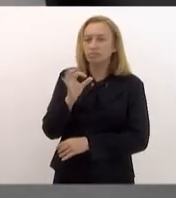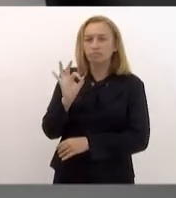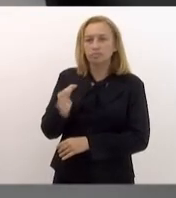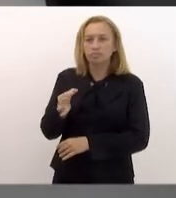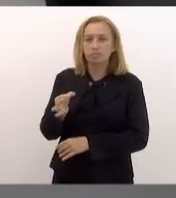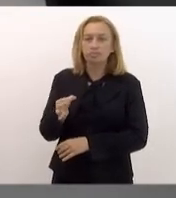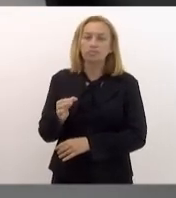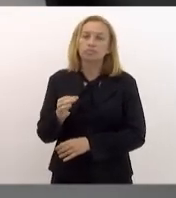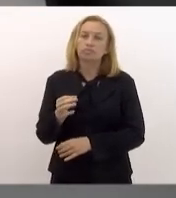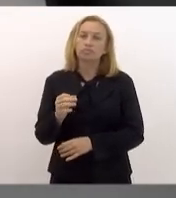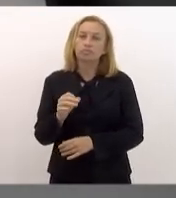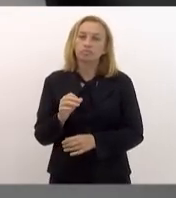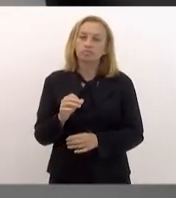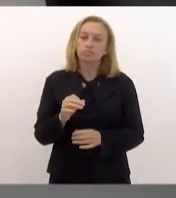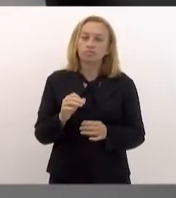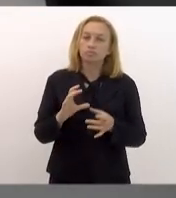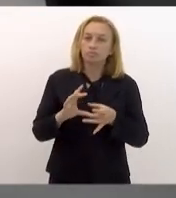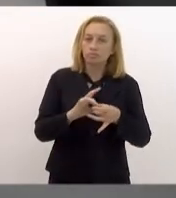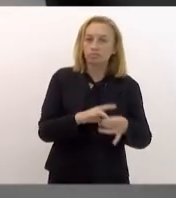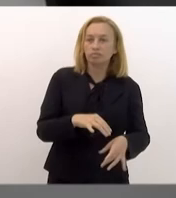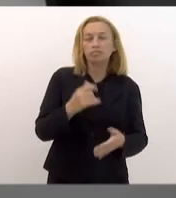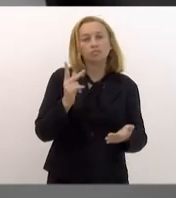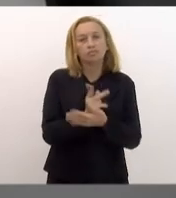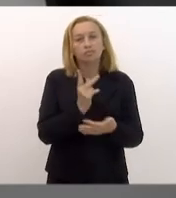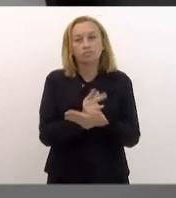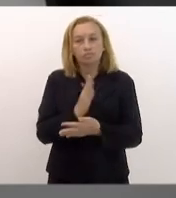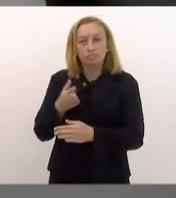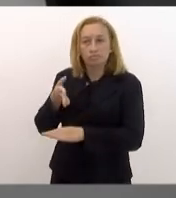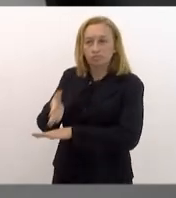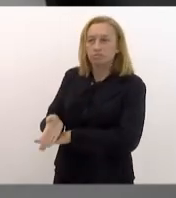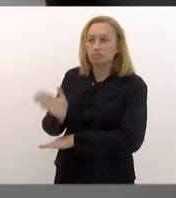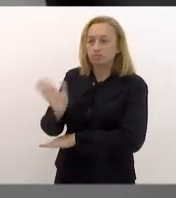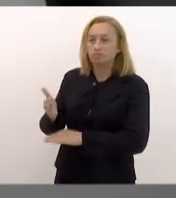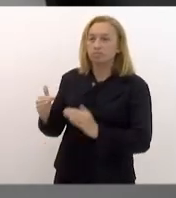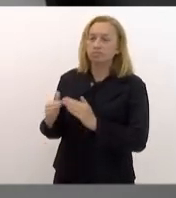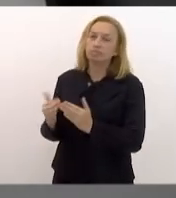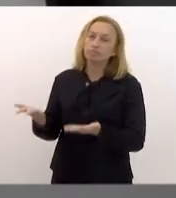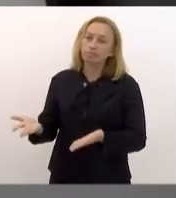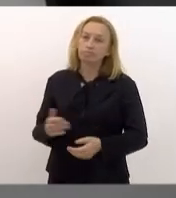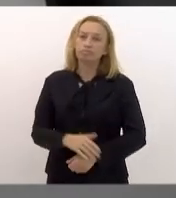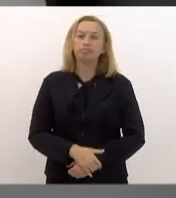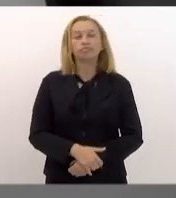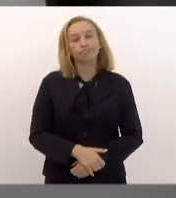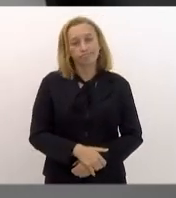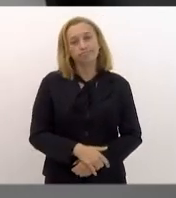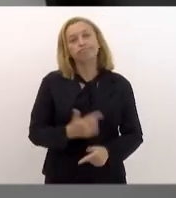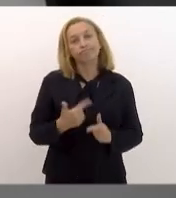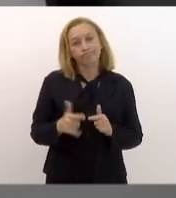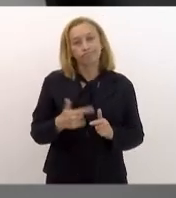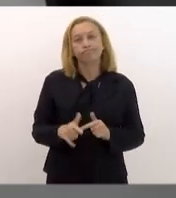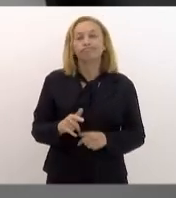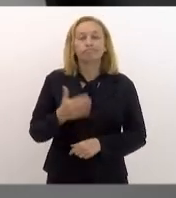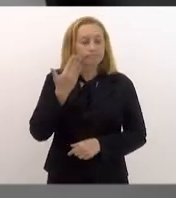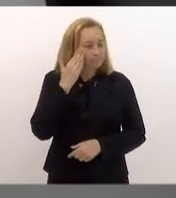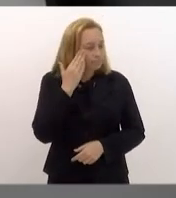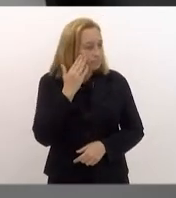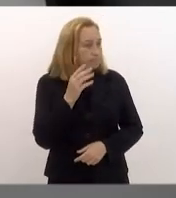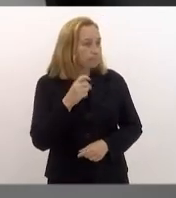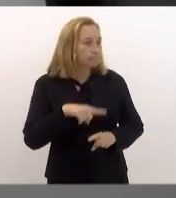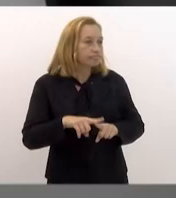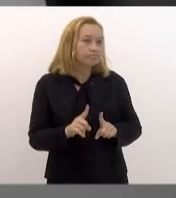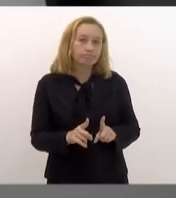e a gente acaba tendo uma dificuldade. Quando a gente consegue chegar, já está morando. Esse é o nosso problema. Eu sei, querido, mas o